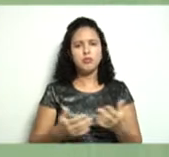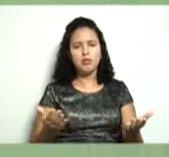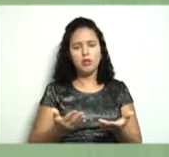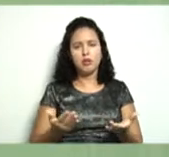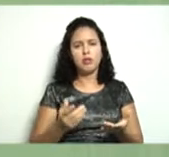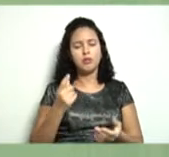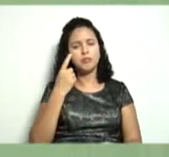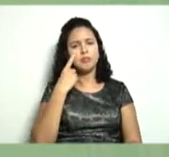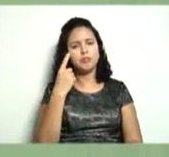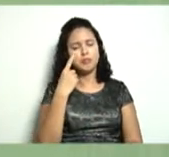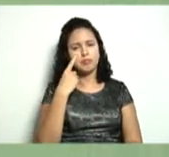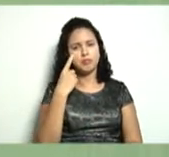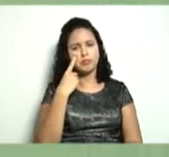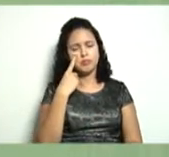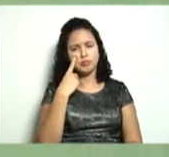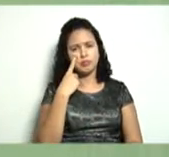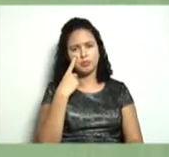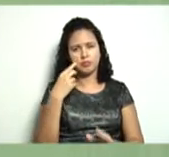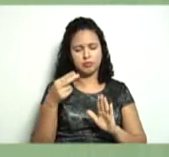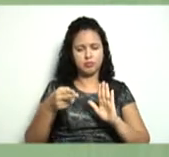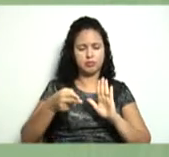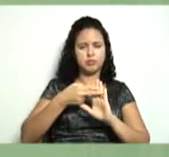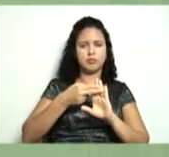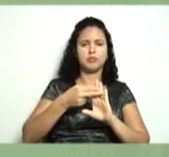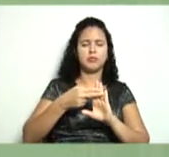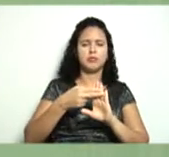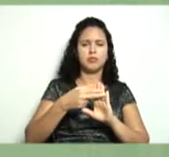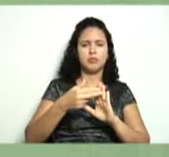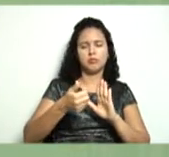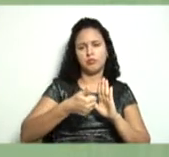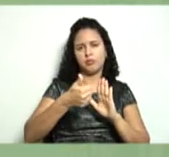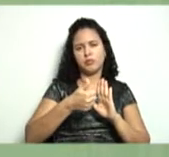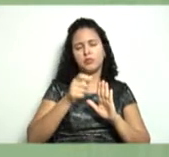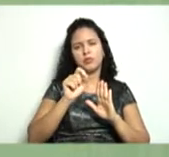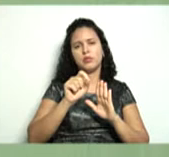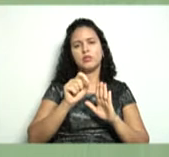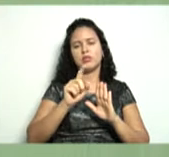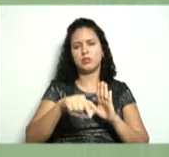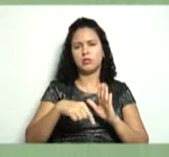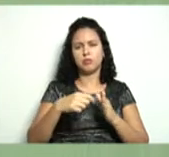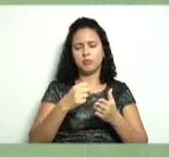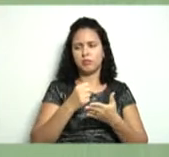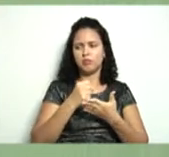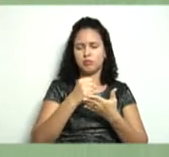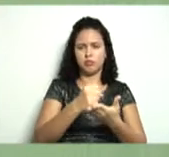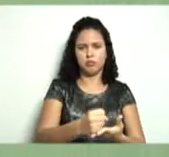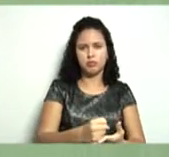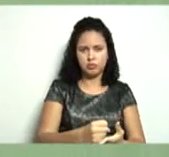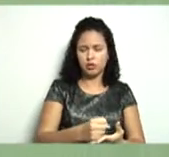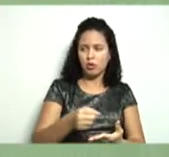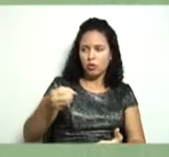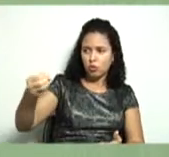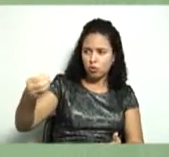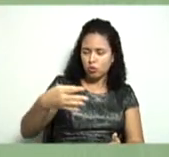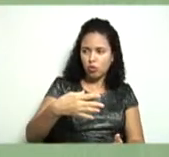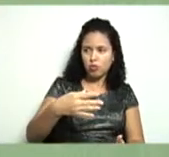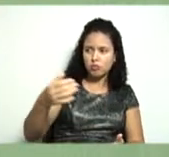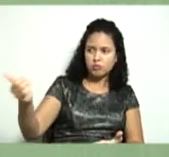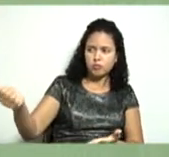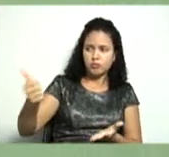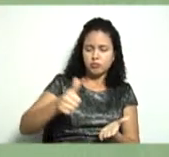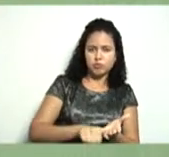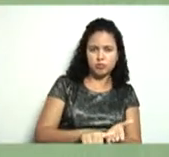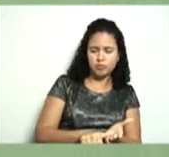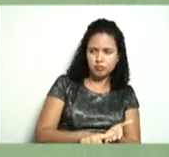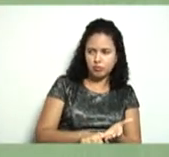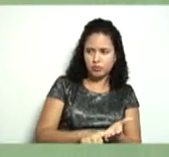aqui o inciso 1, remunerar a quem agencie novos associados. Então, você trouxe novos